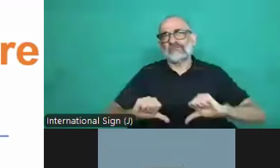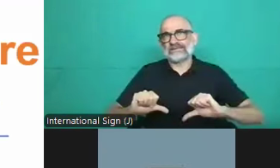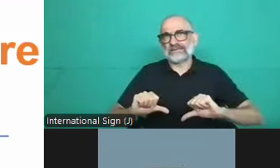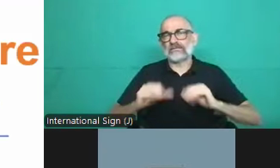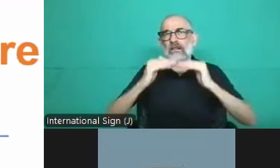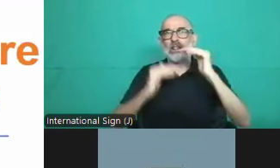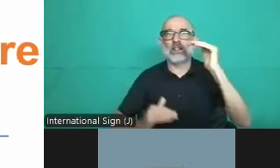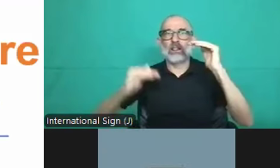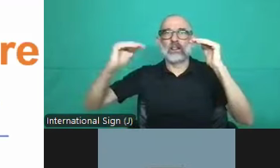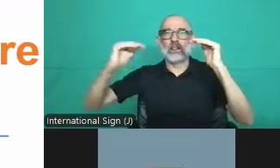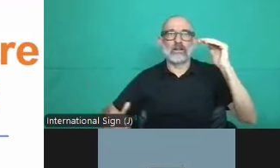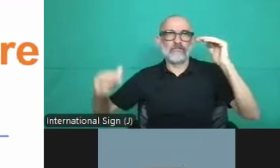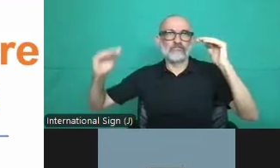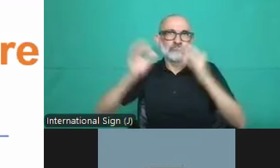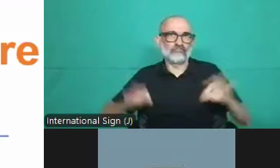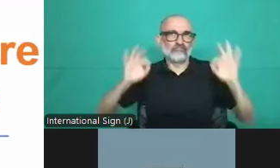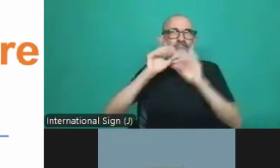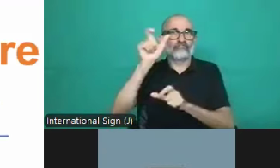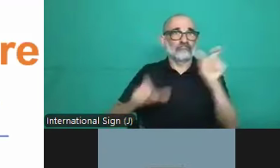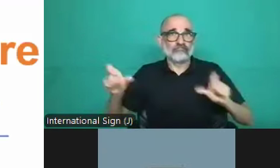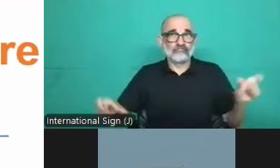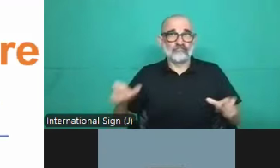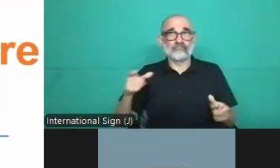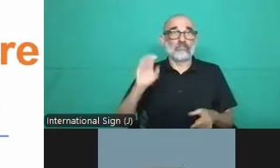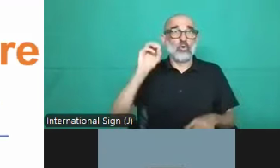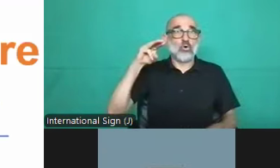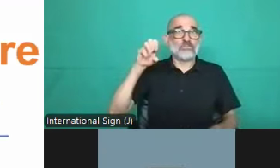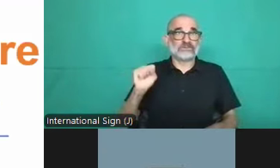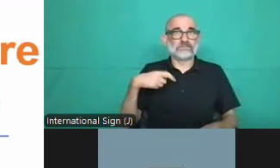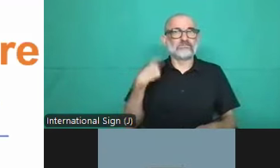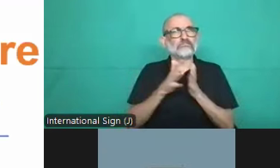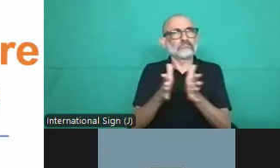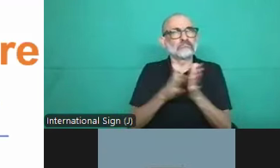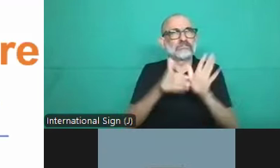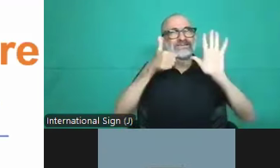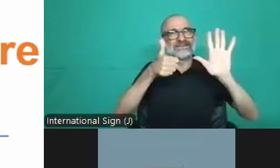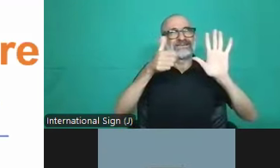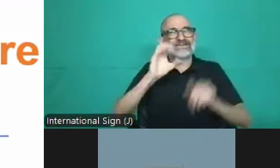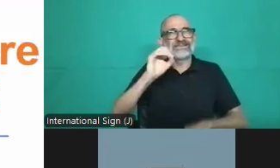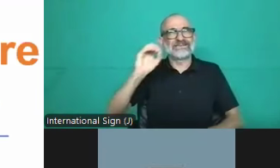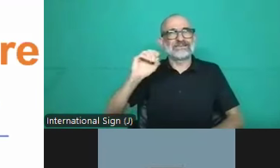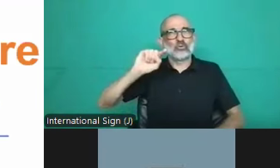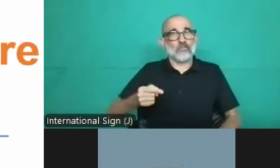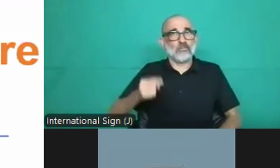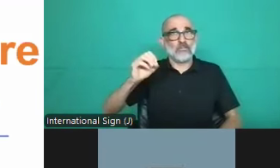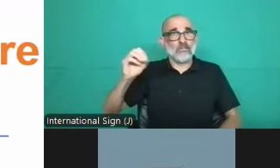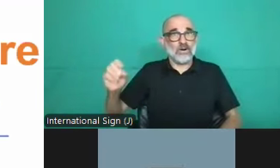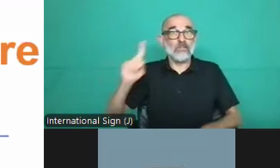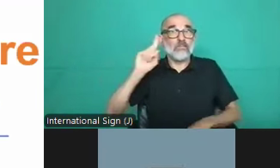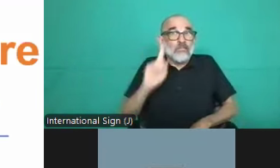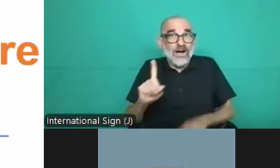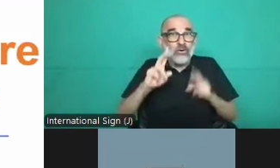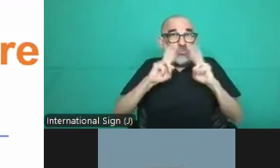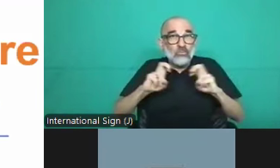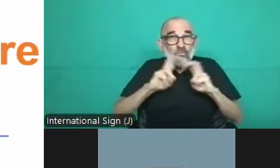para a 2030 en saúde para o América ano Latina y el Caribe. Entonces, 2030 para a fíjense, ahí está América desglosado Latina e o donde las Caribe. enfermeras y E lá parteras vocês son podem